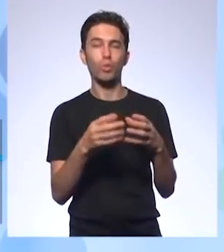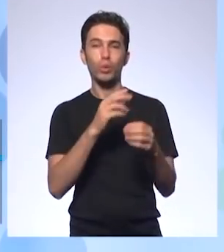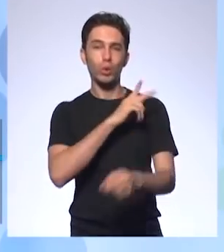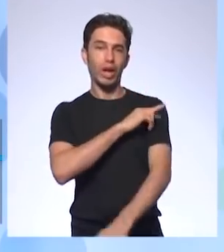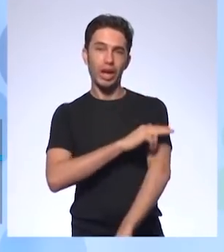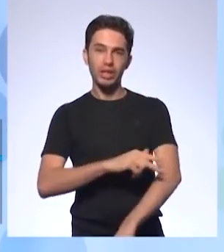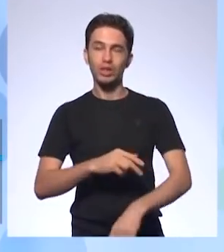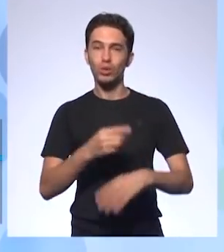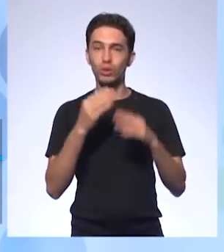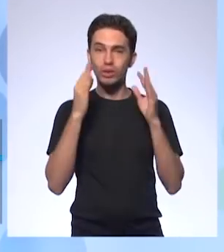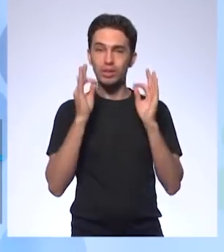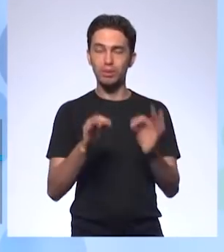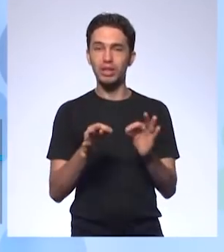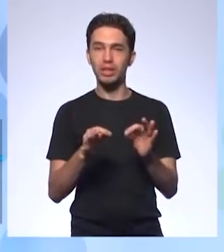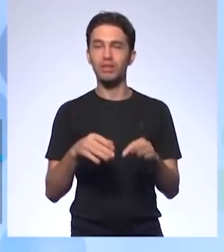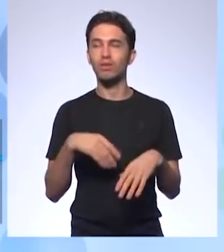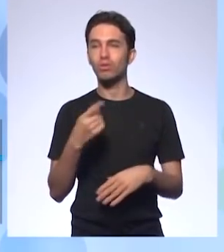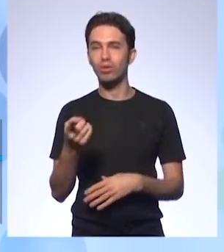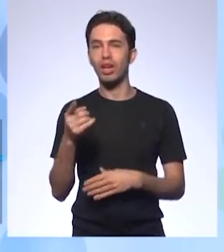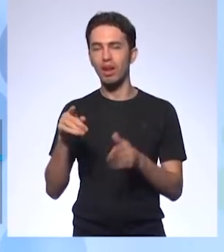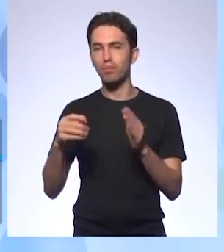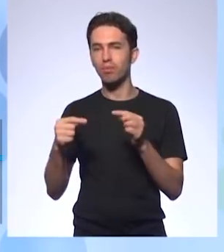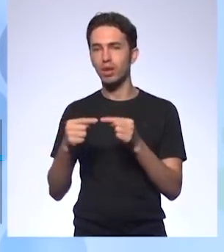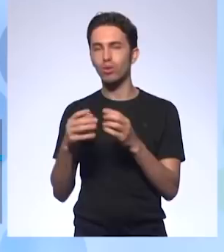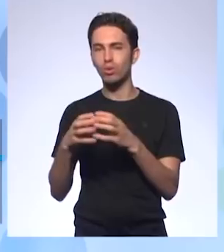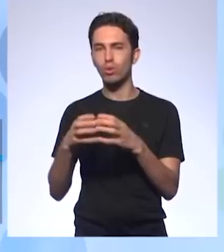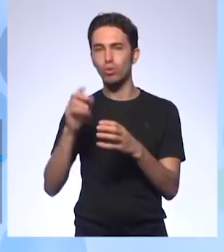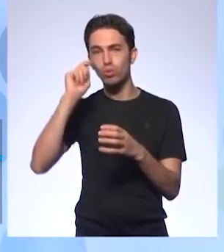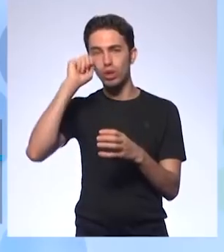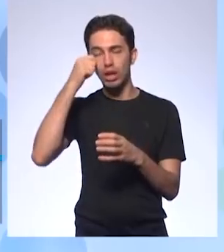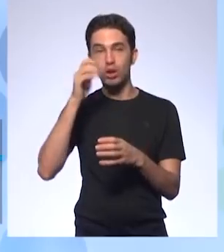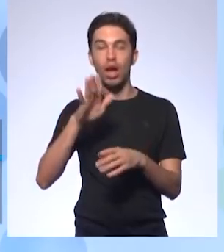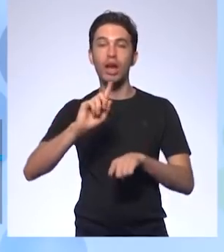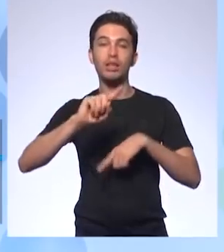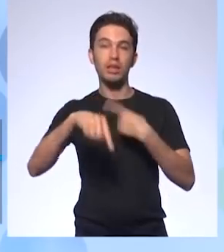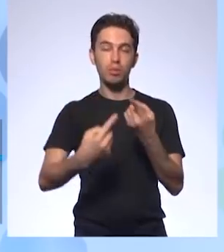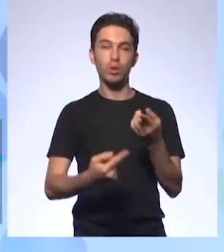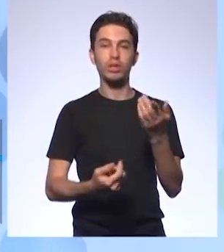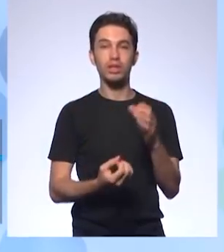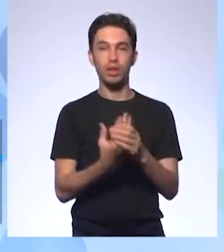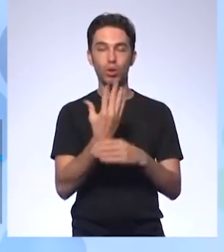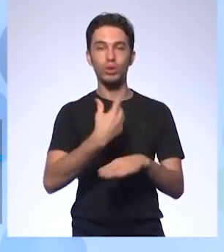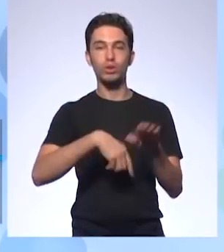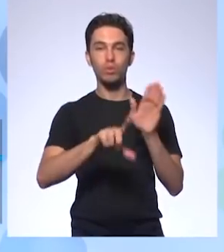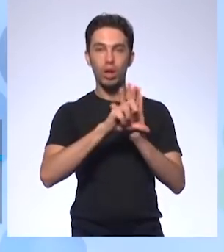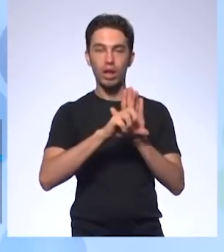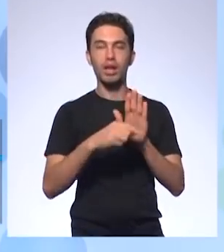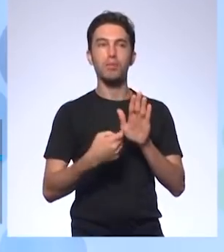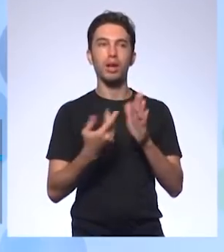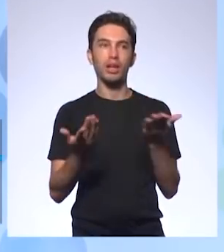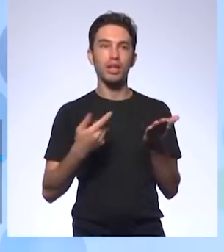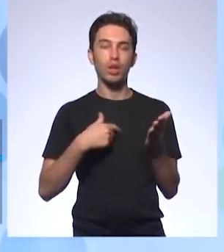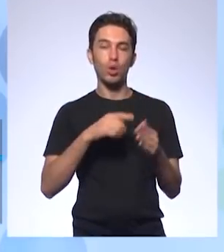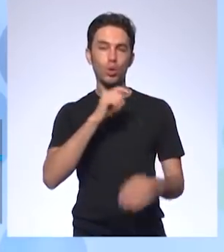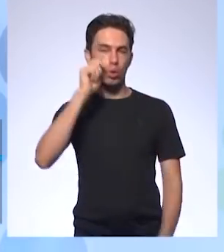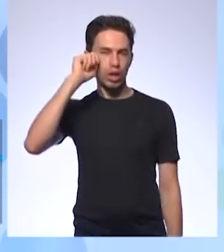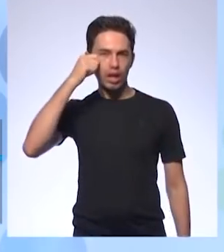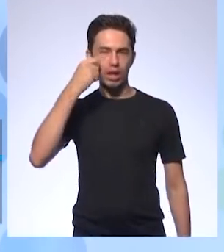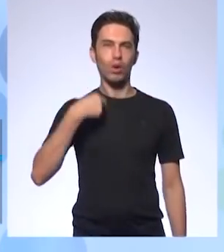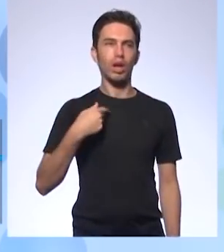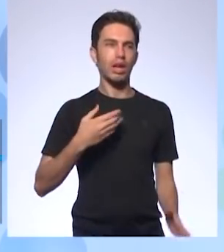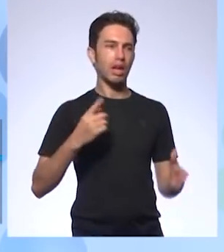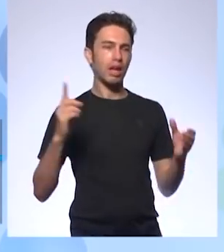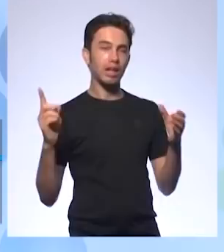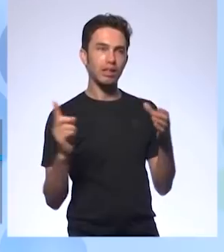nós tivemos o final da escravidão, algumas leis que foram feitas justamente para que o negro não fosse inserido